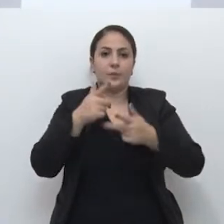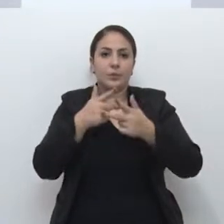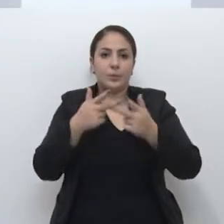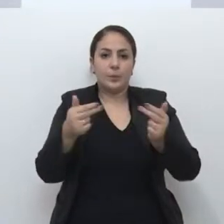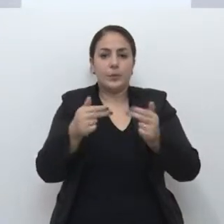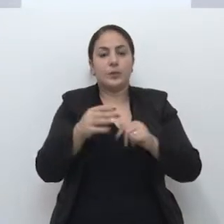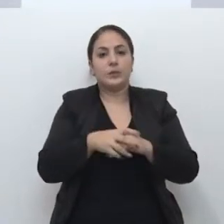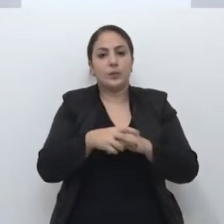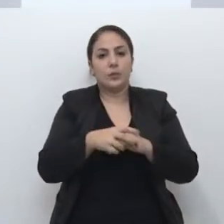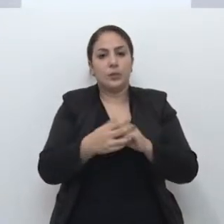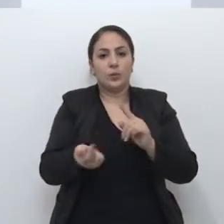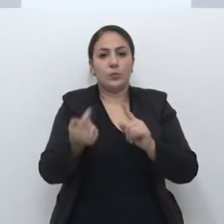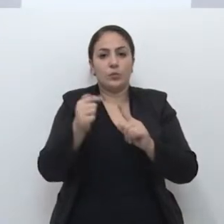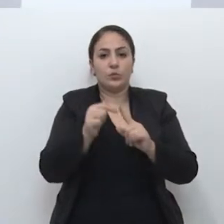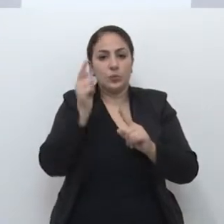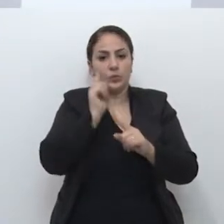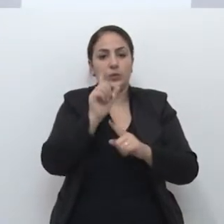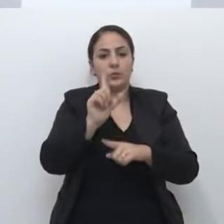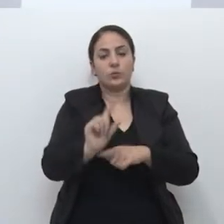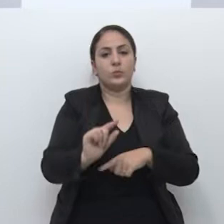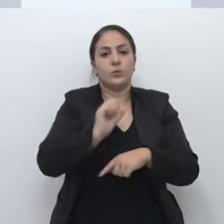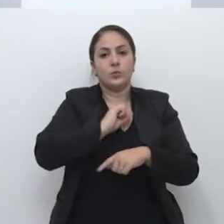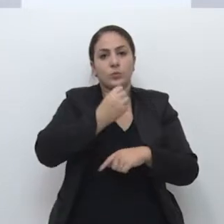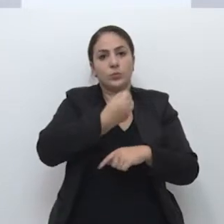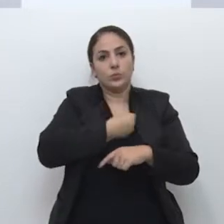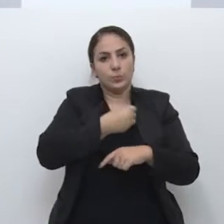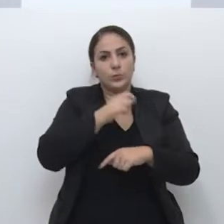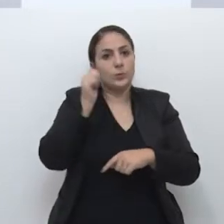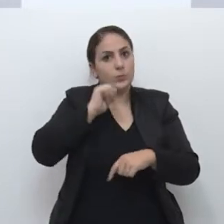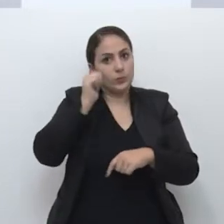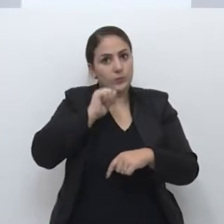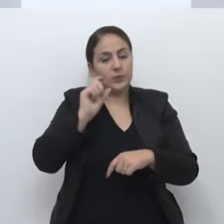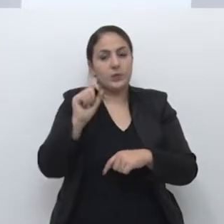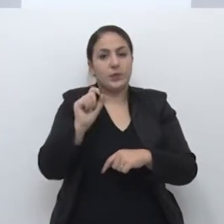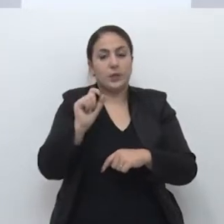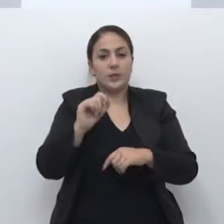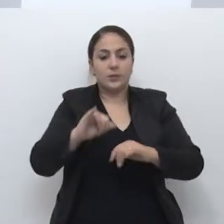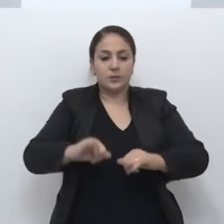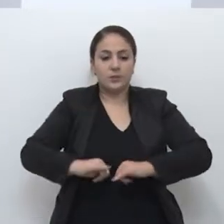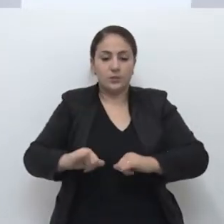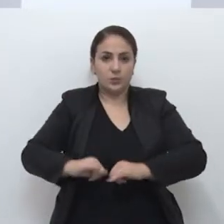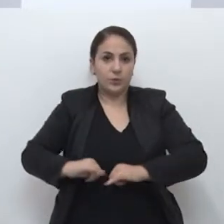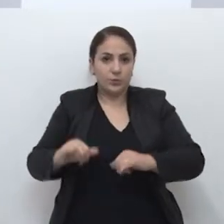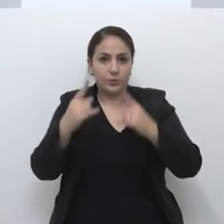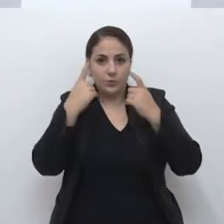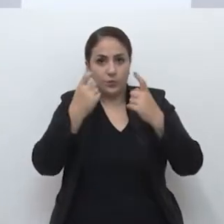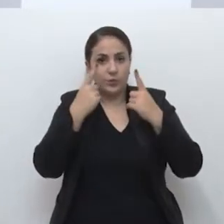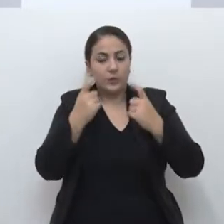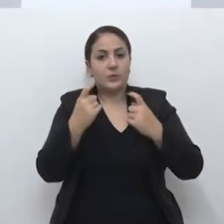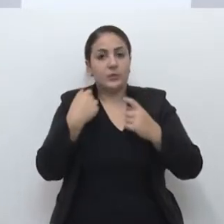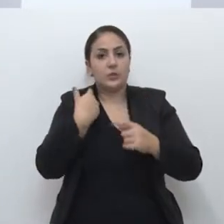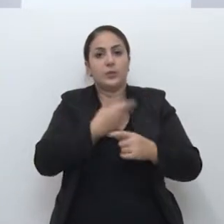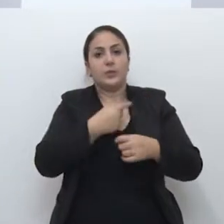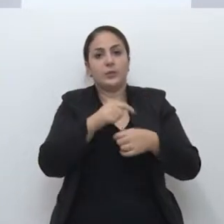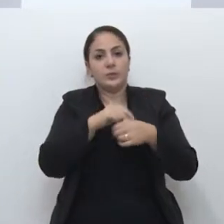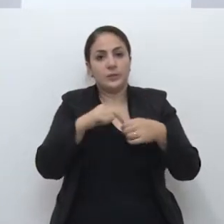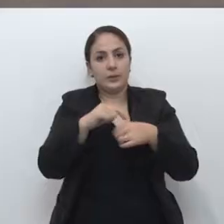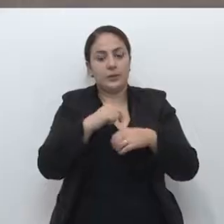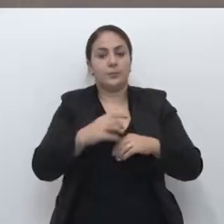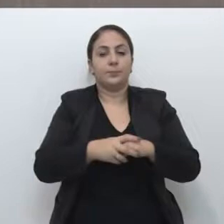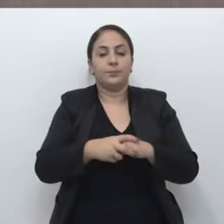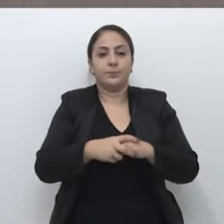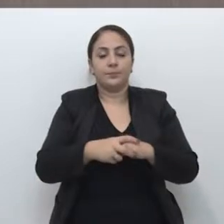medida que visa reduzir o número de mulheres que são violentadas ou que sofrem violência na nossa